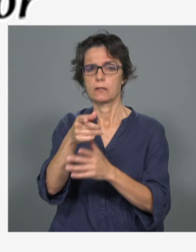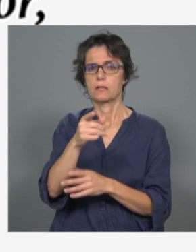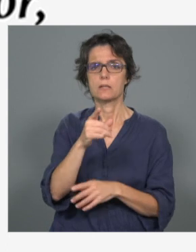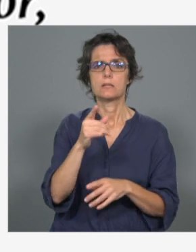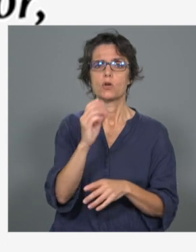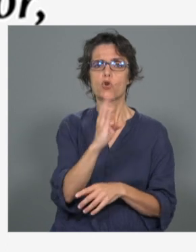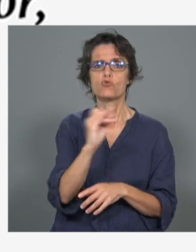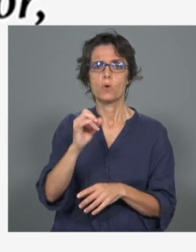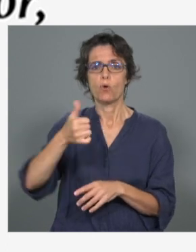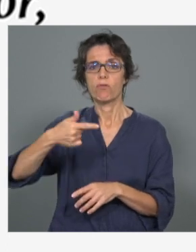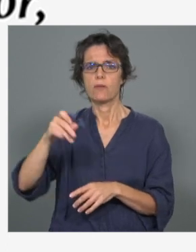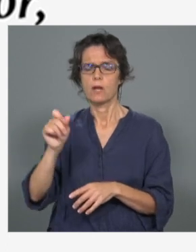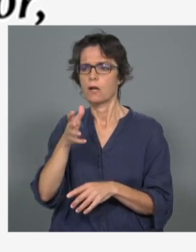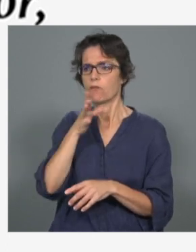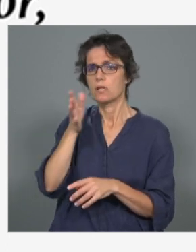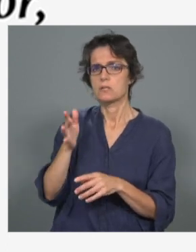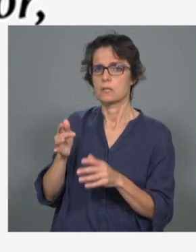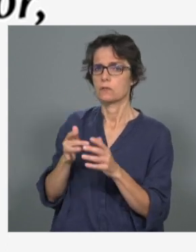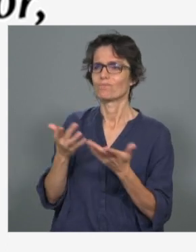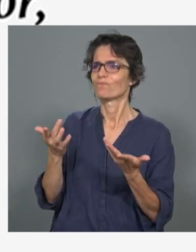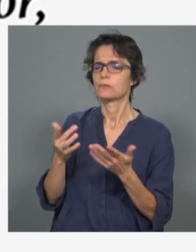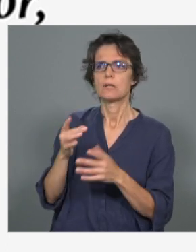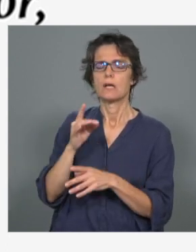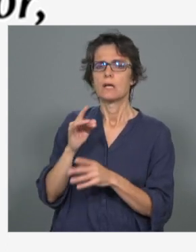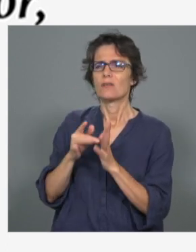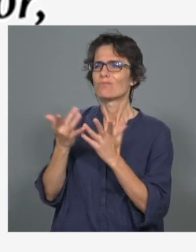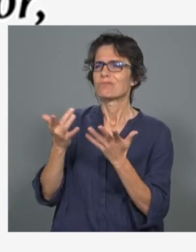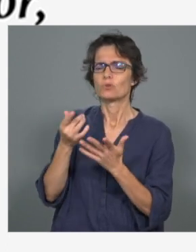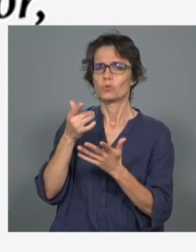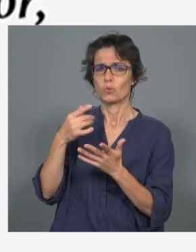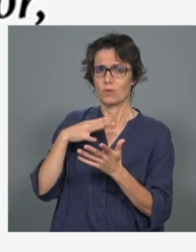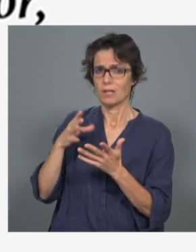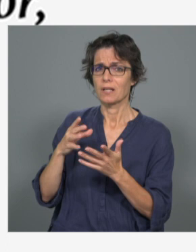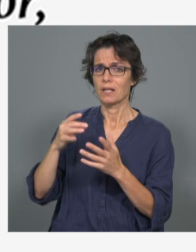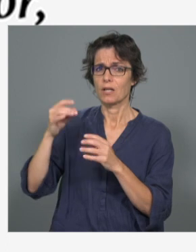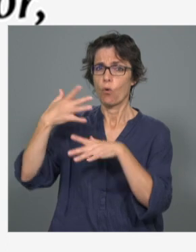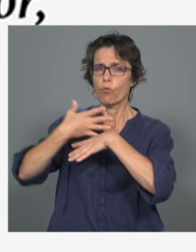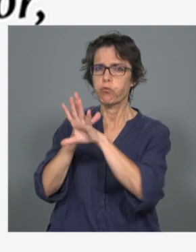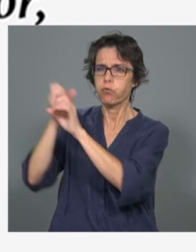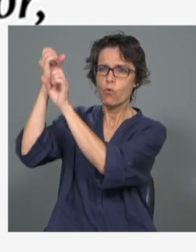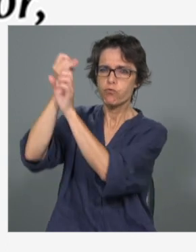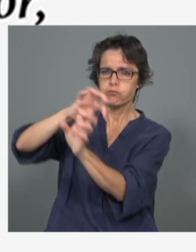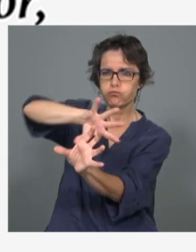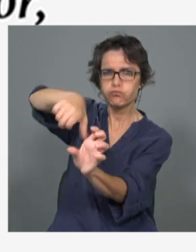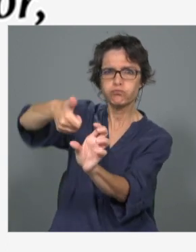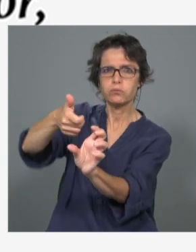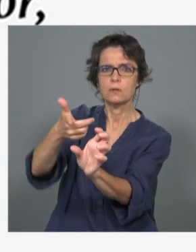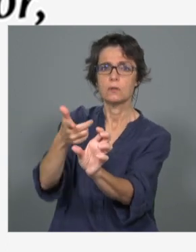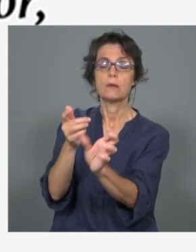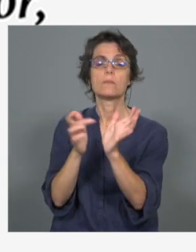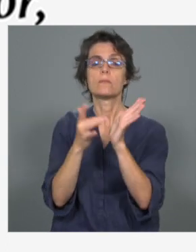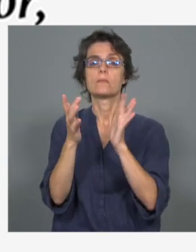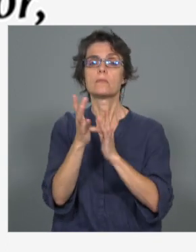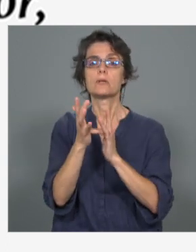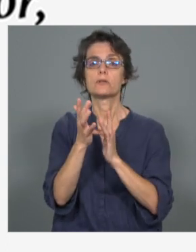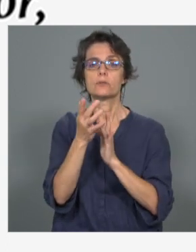disseram a Jesus: Senhor, queres que mandemos descer fogo do céu que os destrua? Mas Jesus